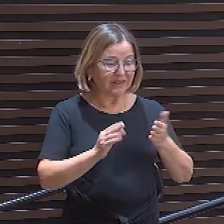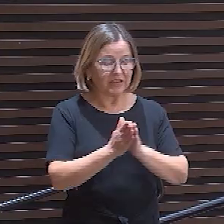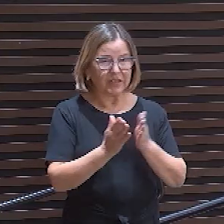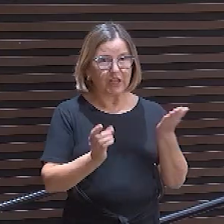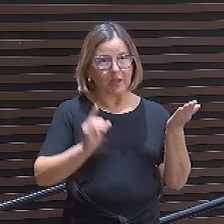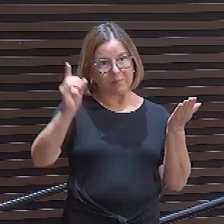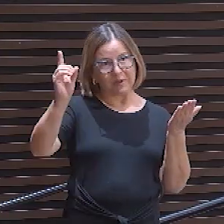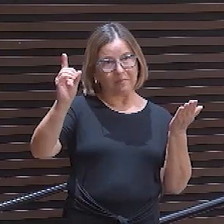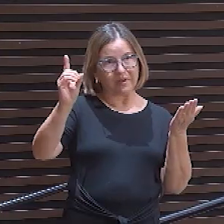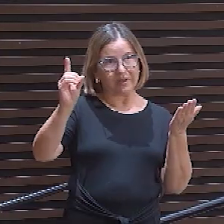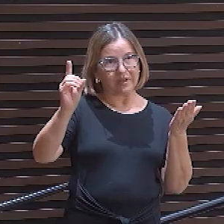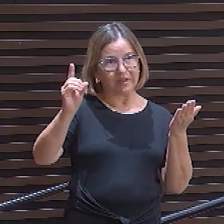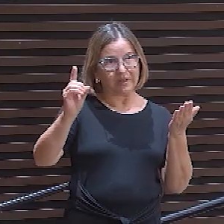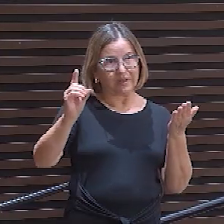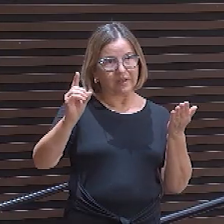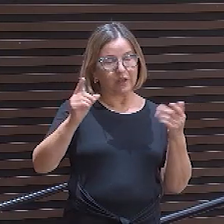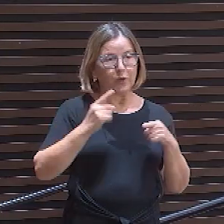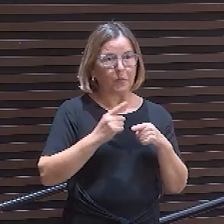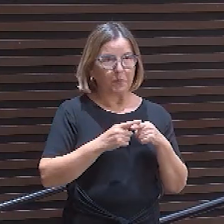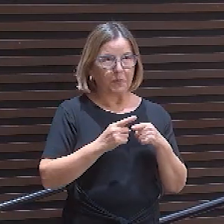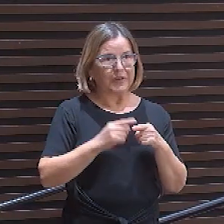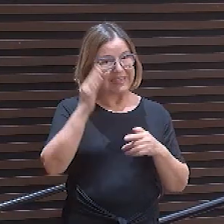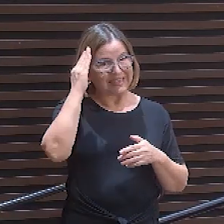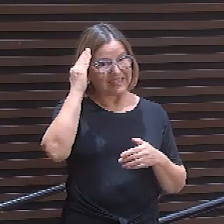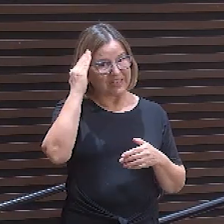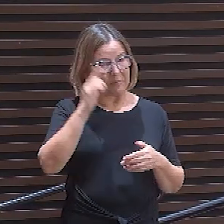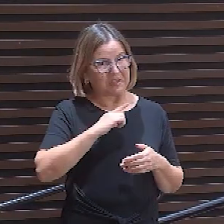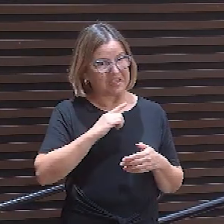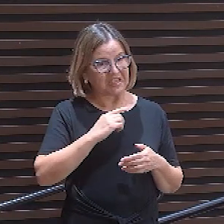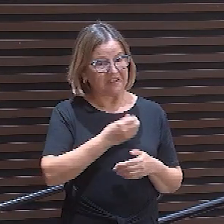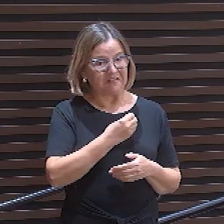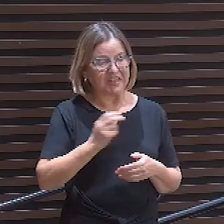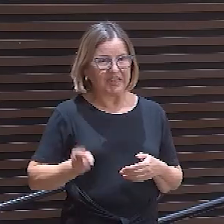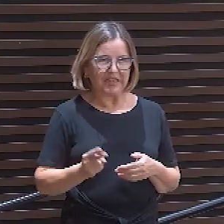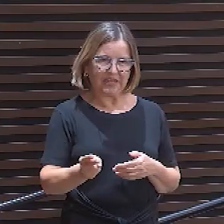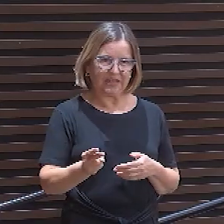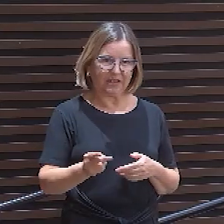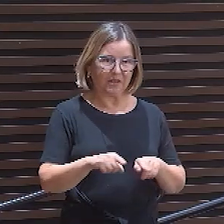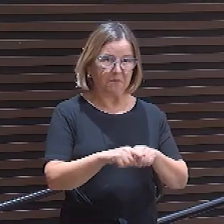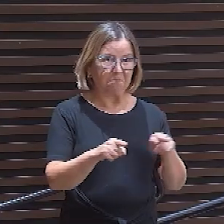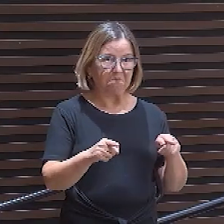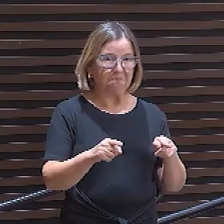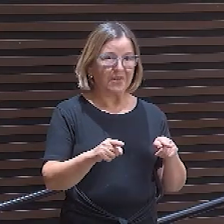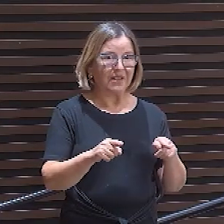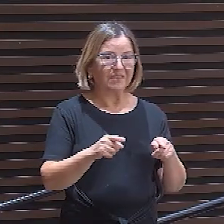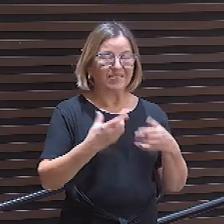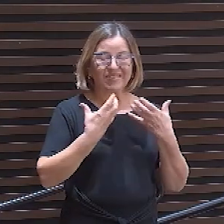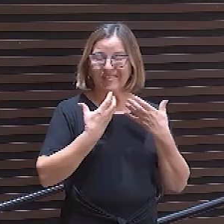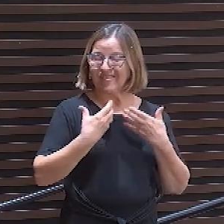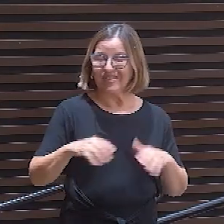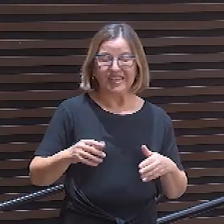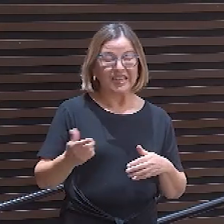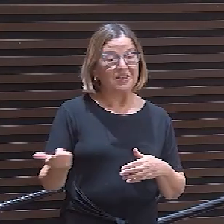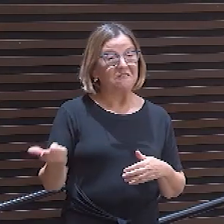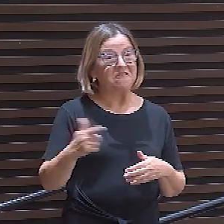para terem vida? E a palavra revela é a mim.